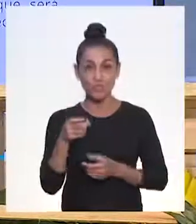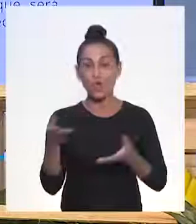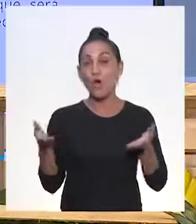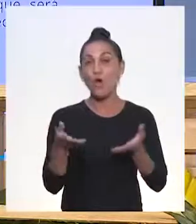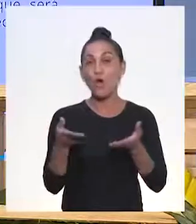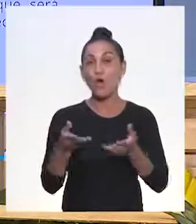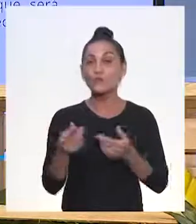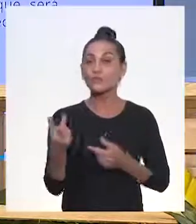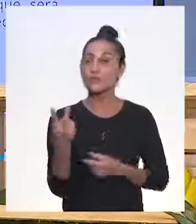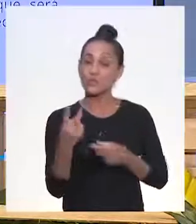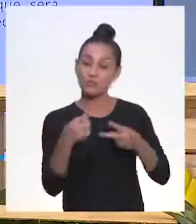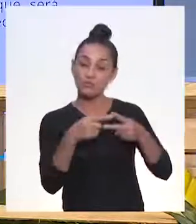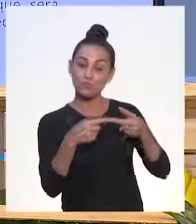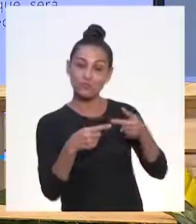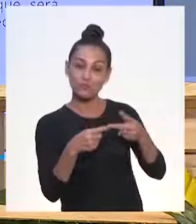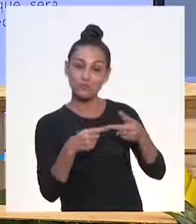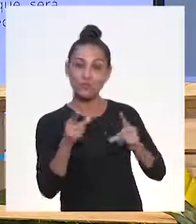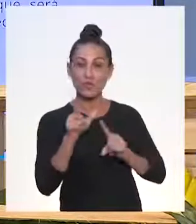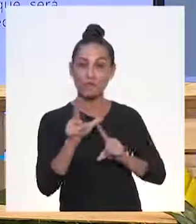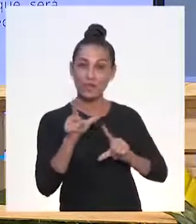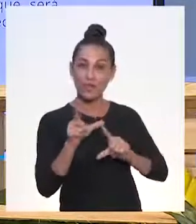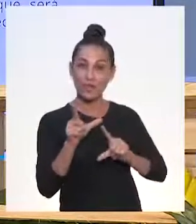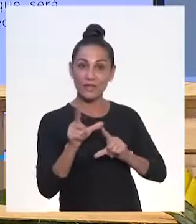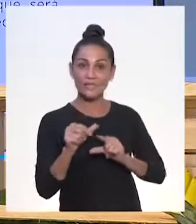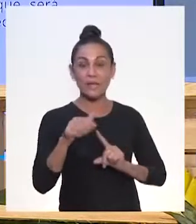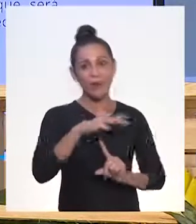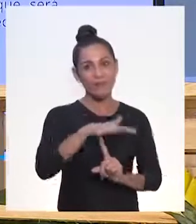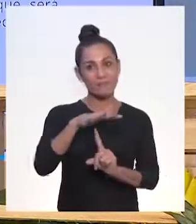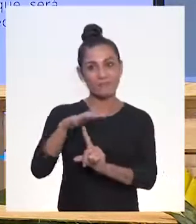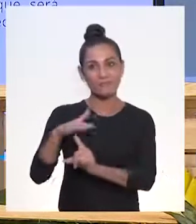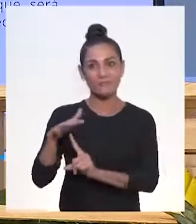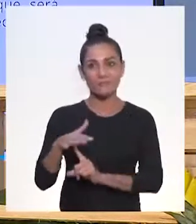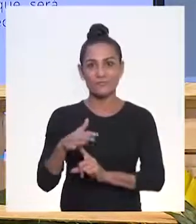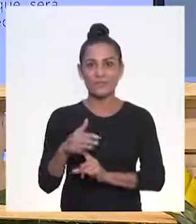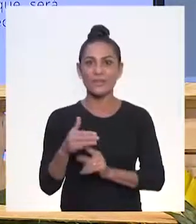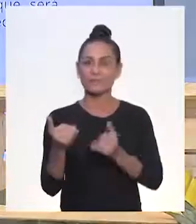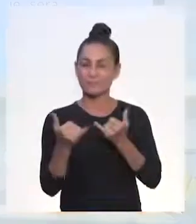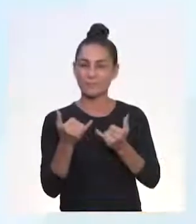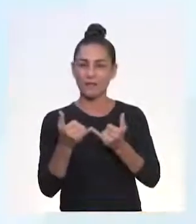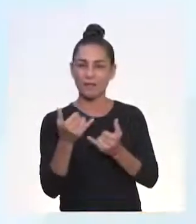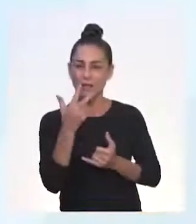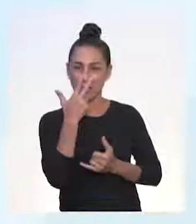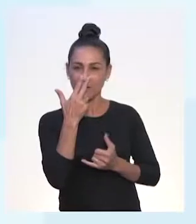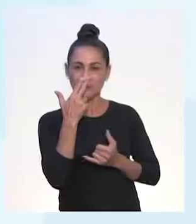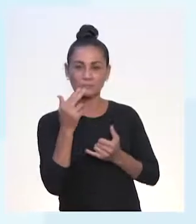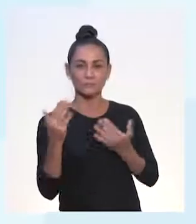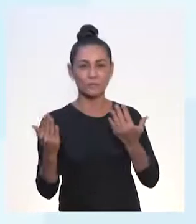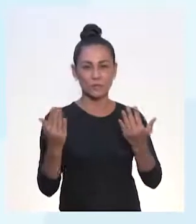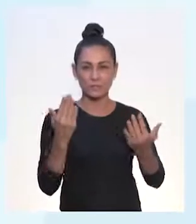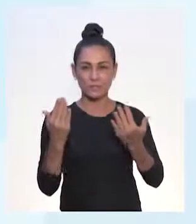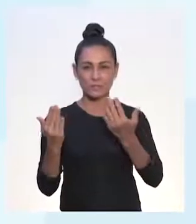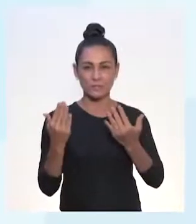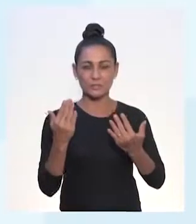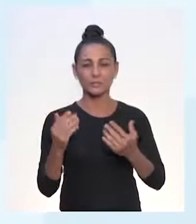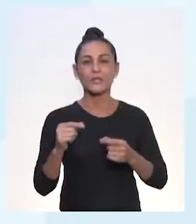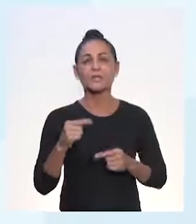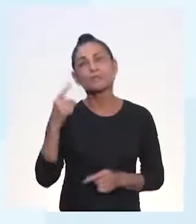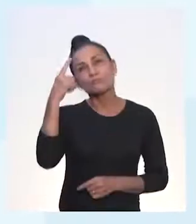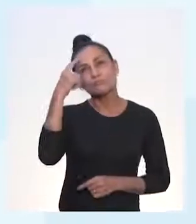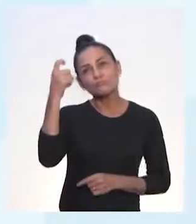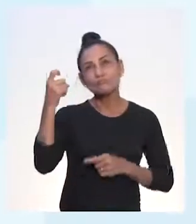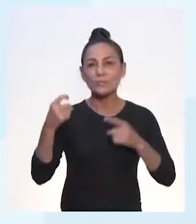ver duas incógnitas. Aí a feira tem muito a ver com isso, beleza? Pode pôr na telinha para eles, diretor, que é a seguinte